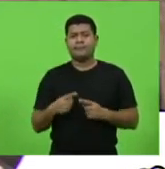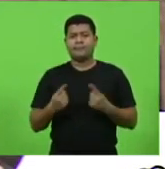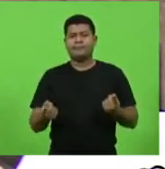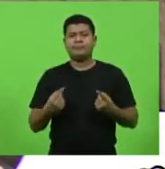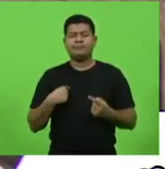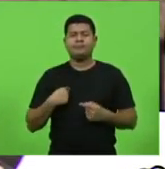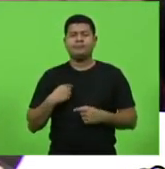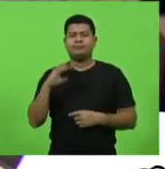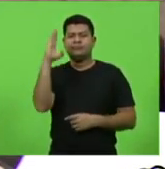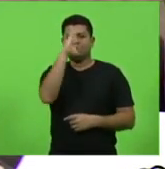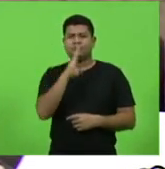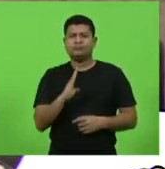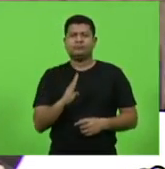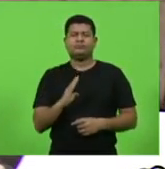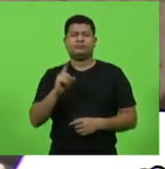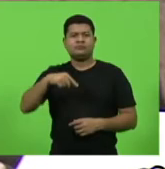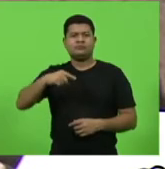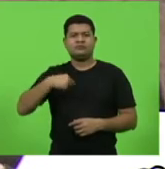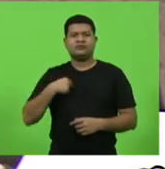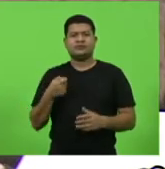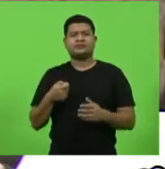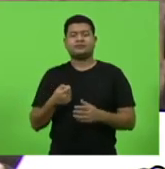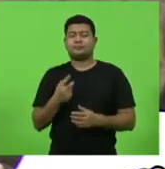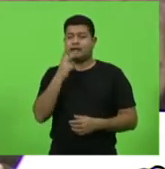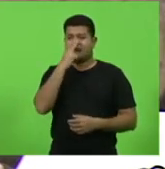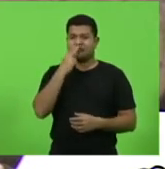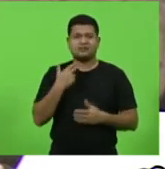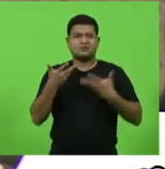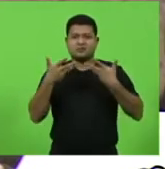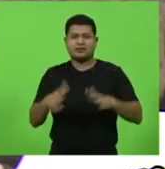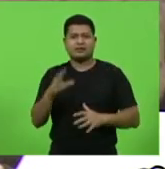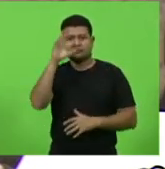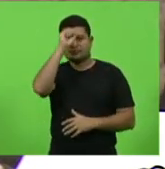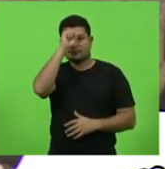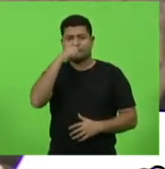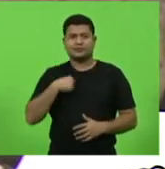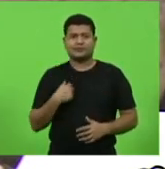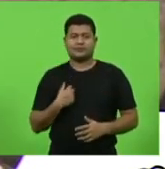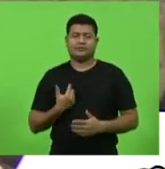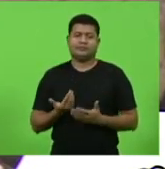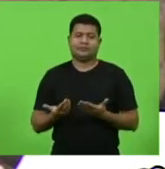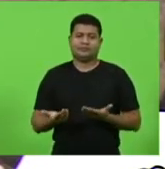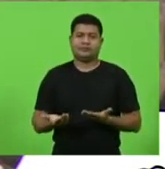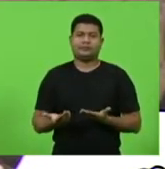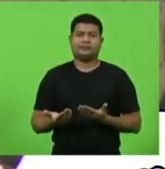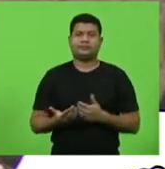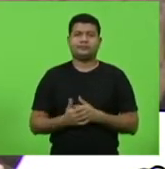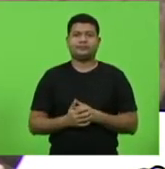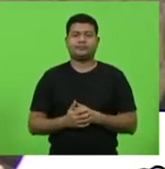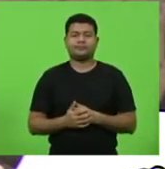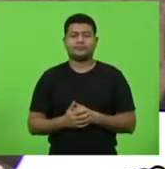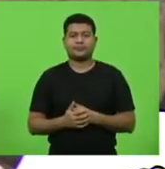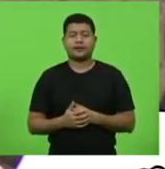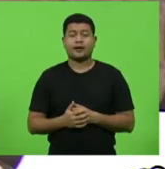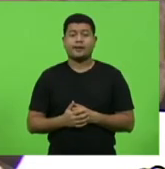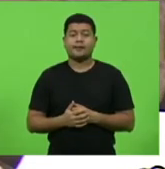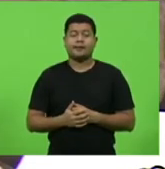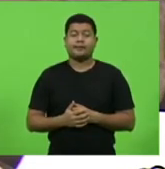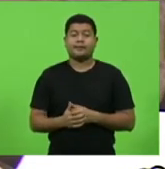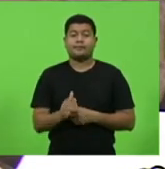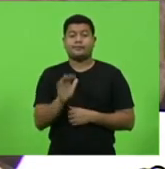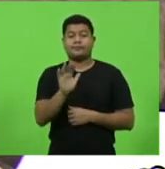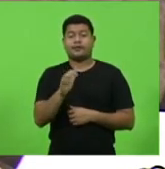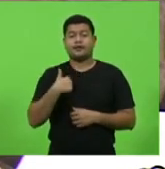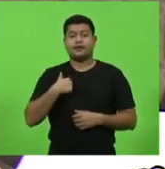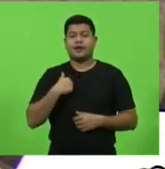país que insiste em não aprender, nós não perdemos uma oportunidade de perder oportunidades, mas eu tenho